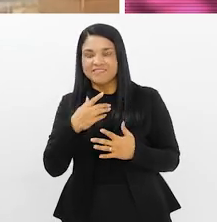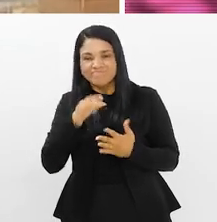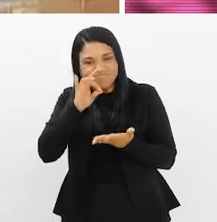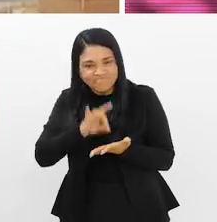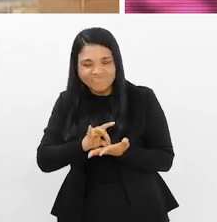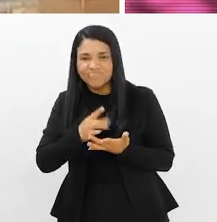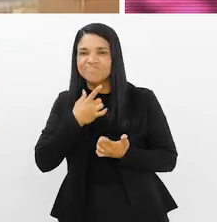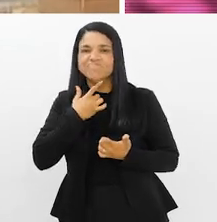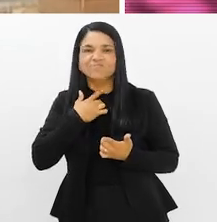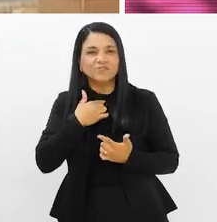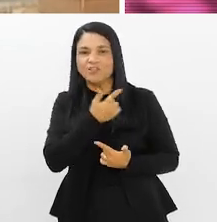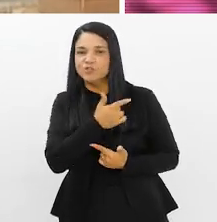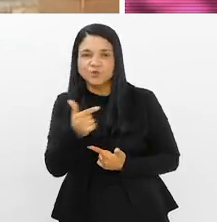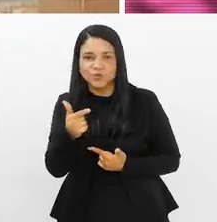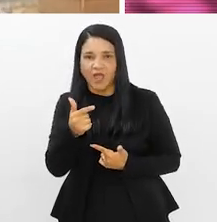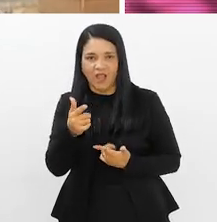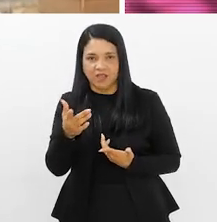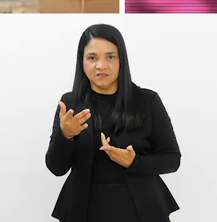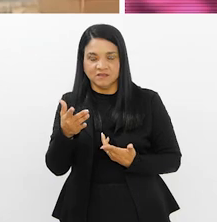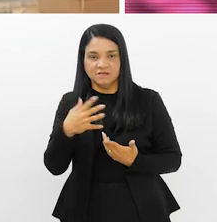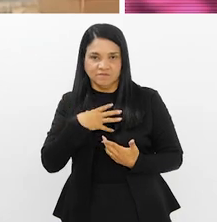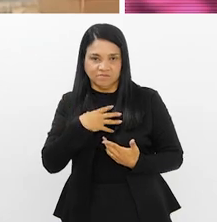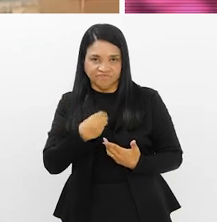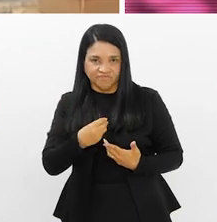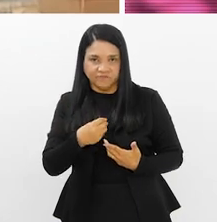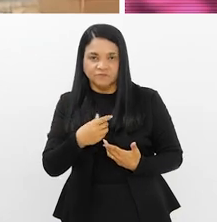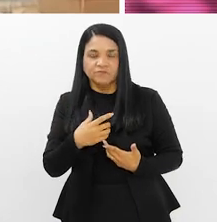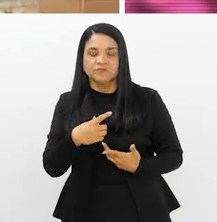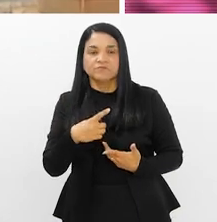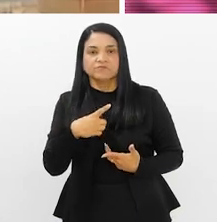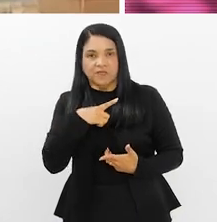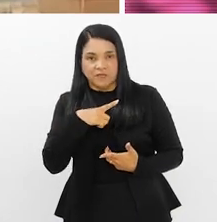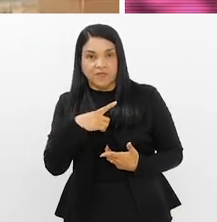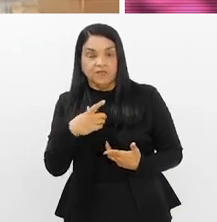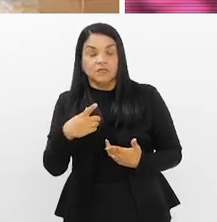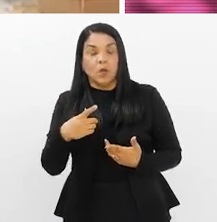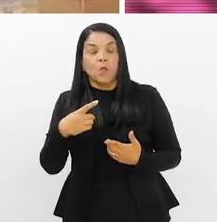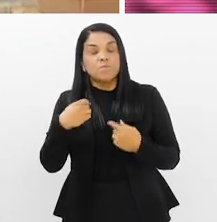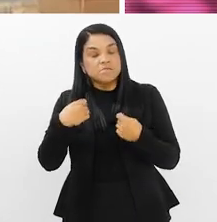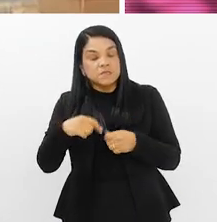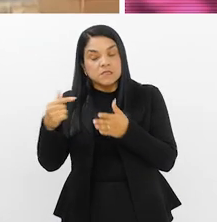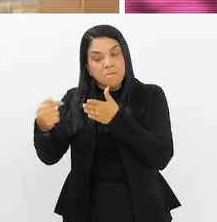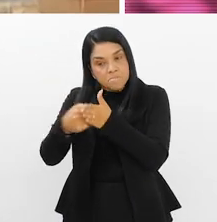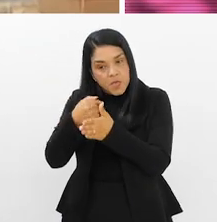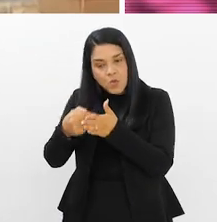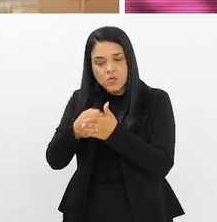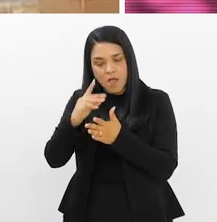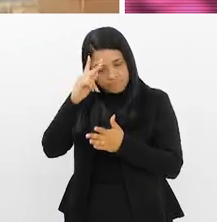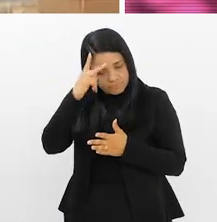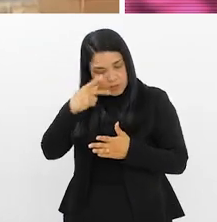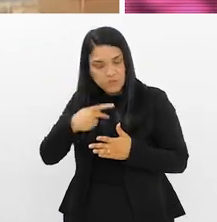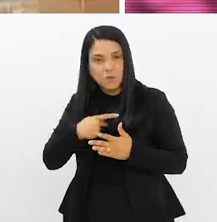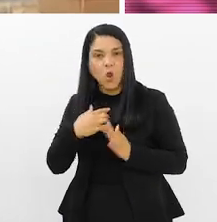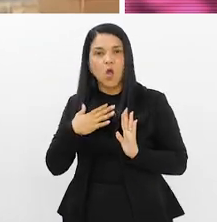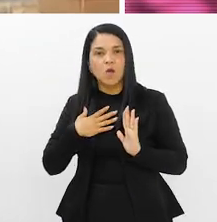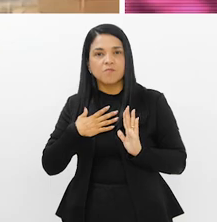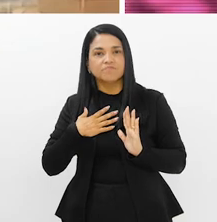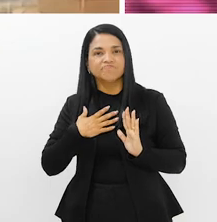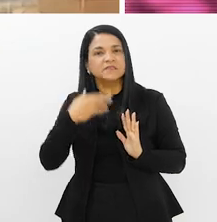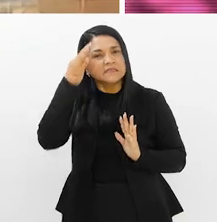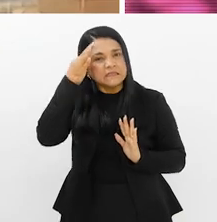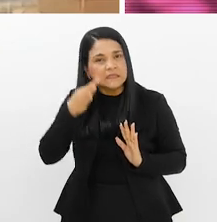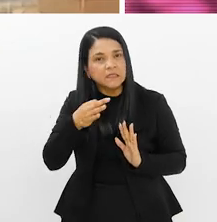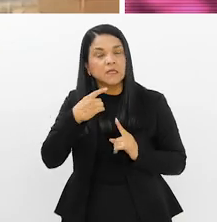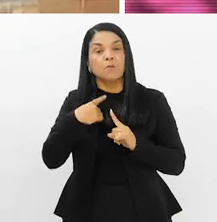aquela vontade genuína, né? Então, a dúvida, se questionar, é muito saudável. A gente tem que entender